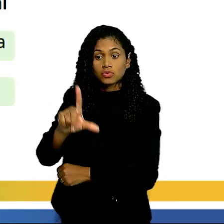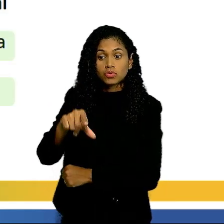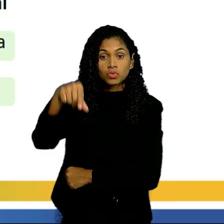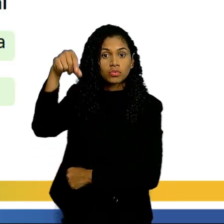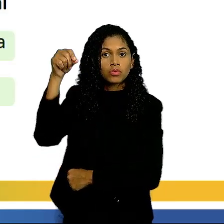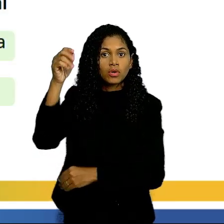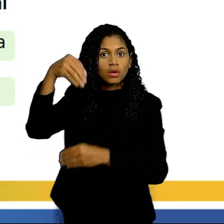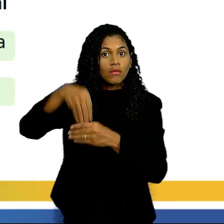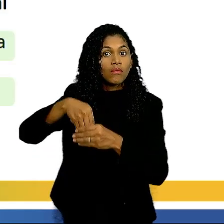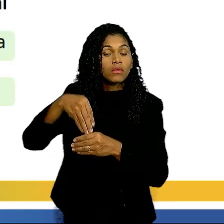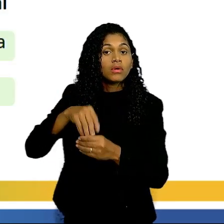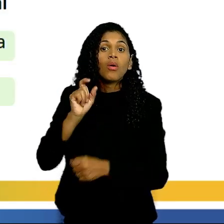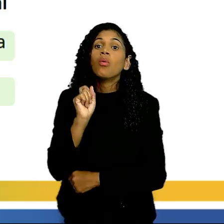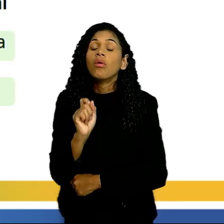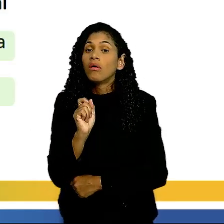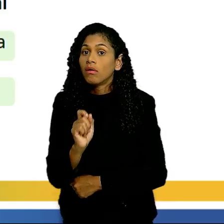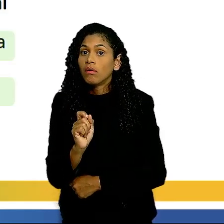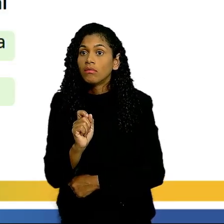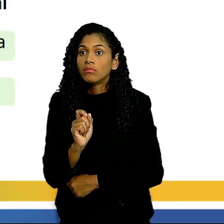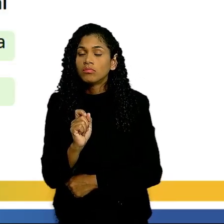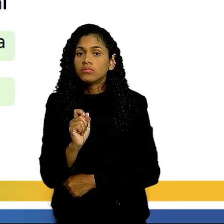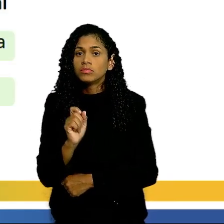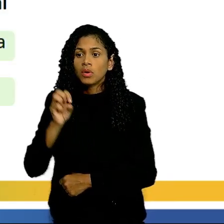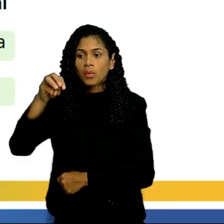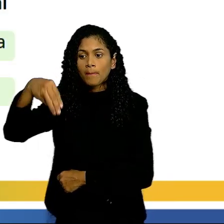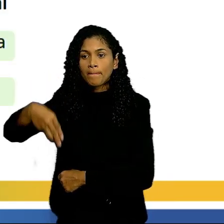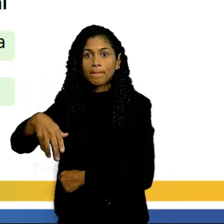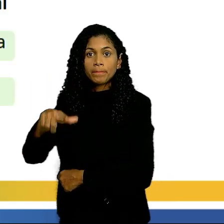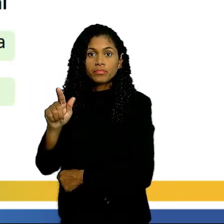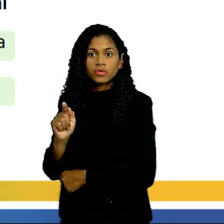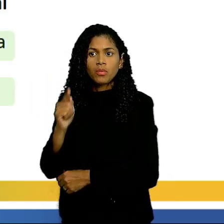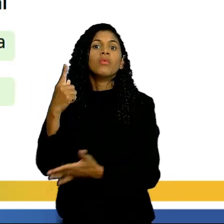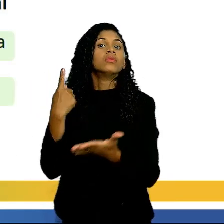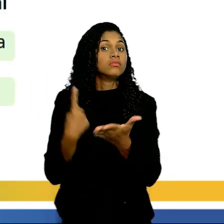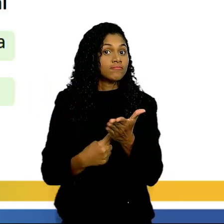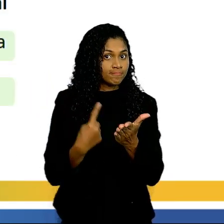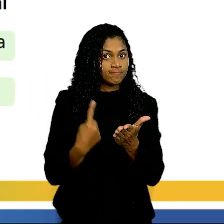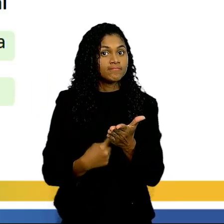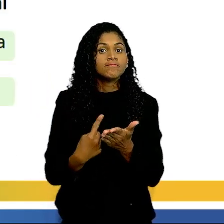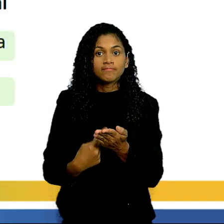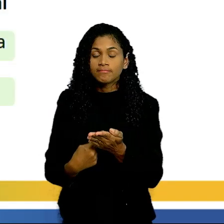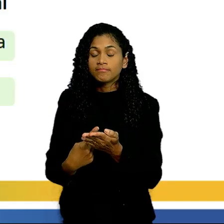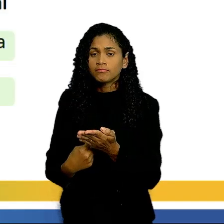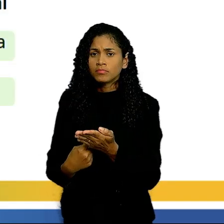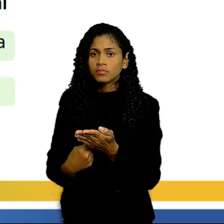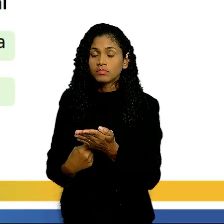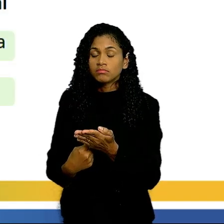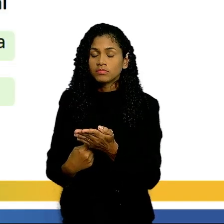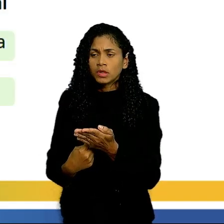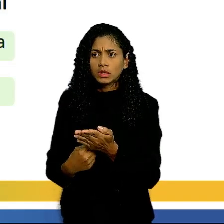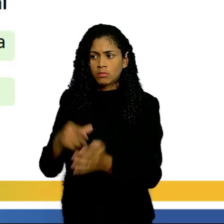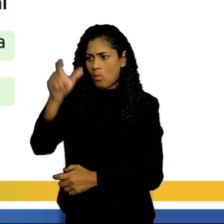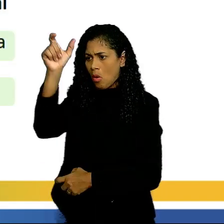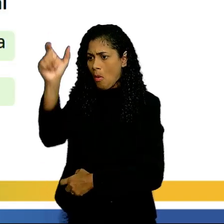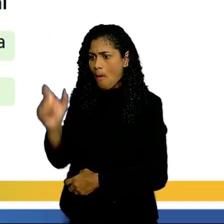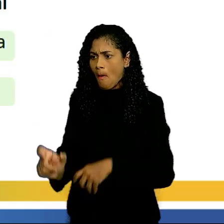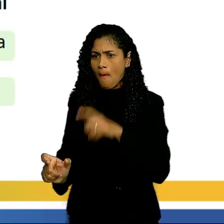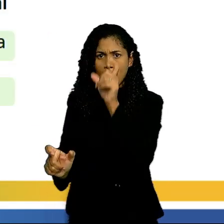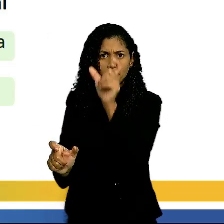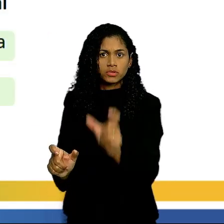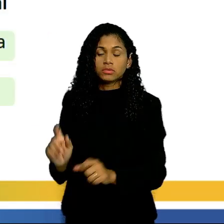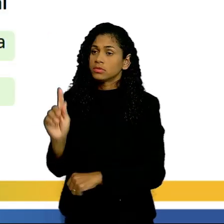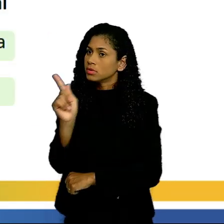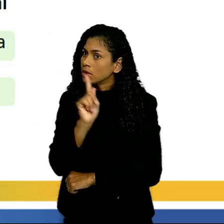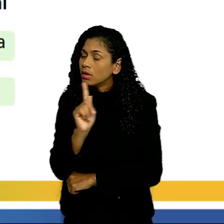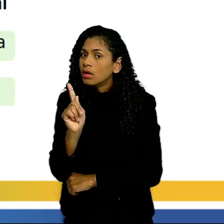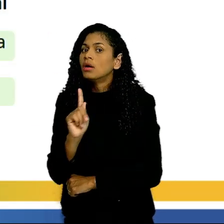mineiro pelo acordo, né? E não por quem seria esse candidato. Mas tá, o problema não é